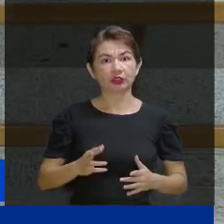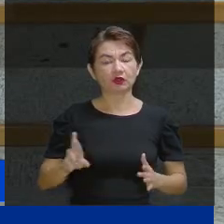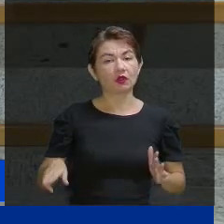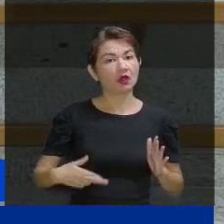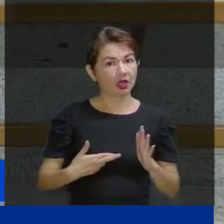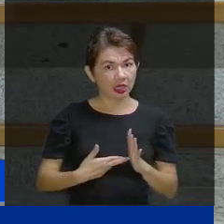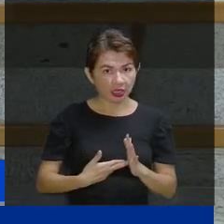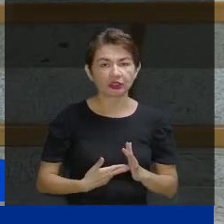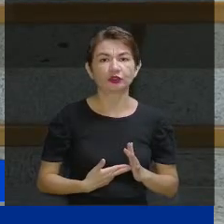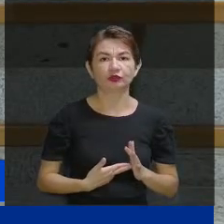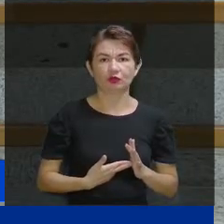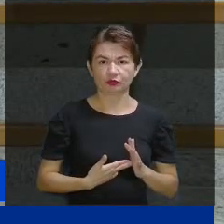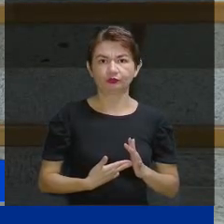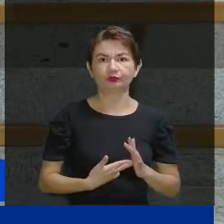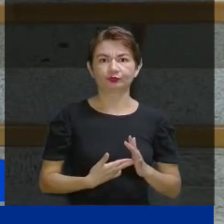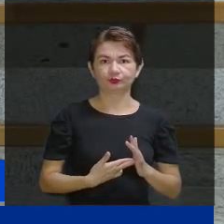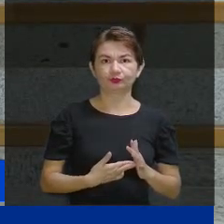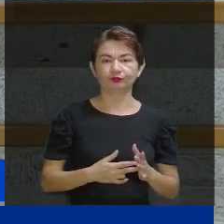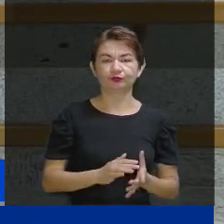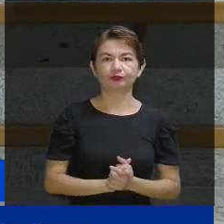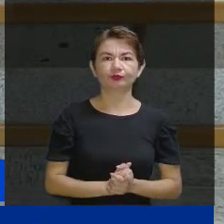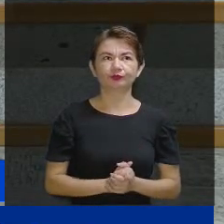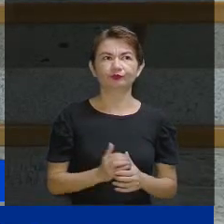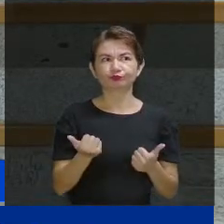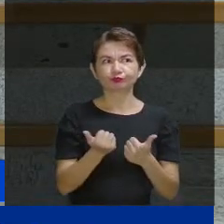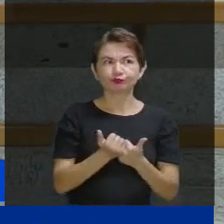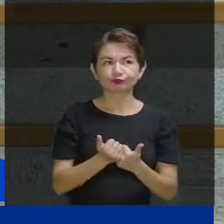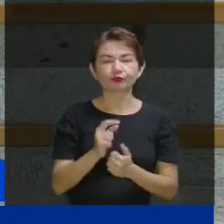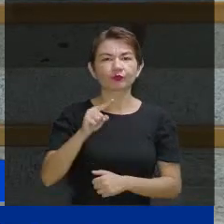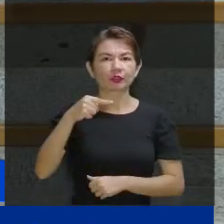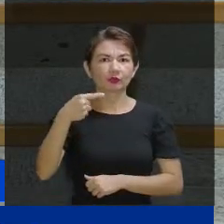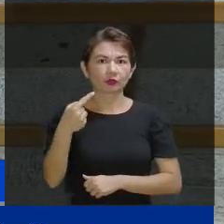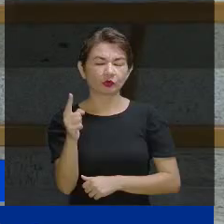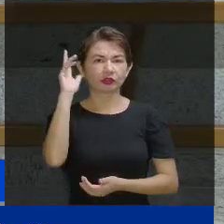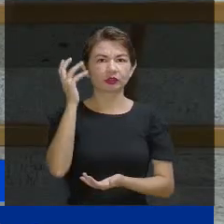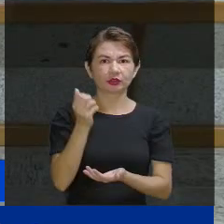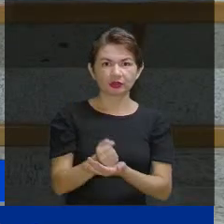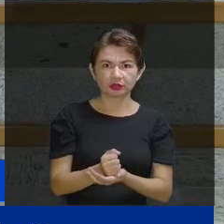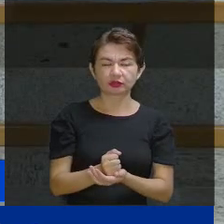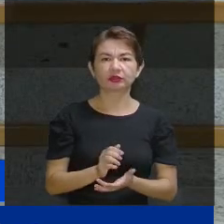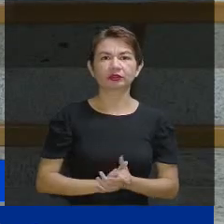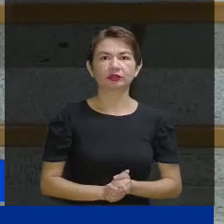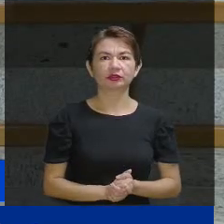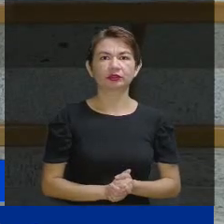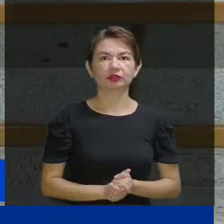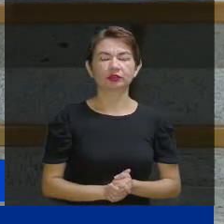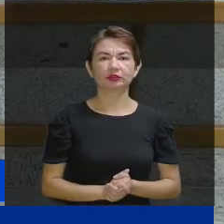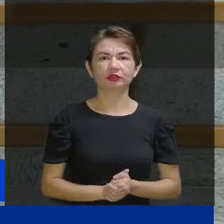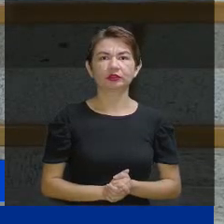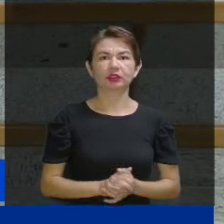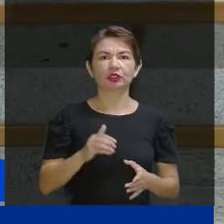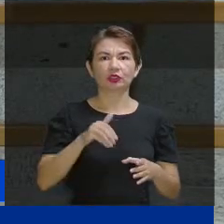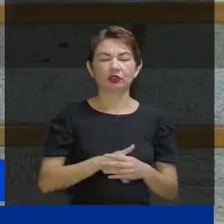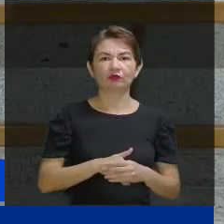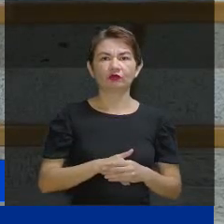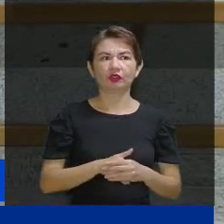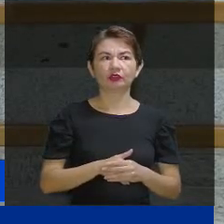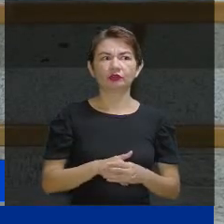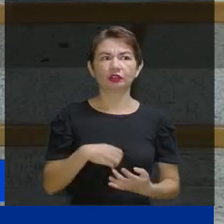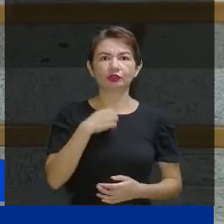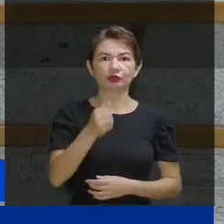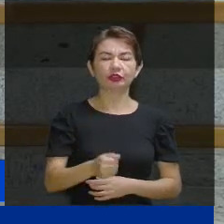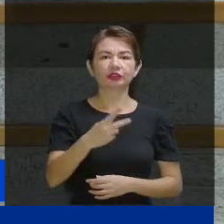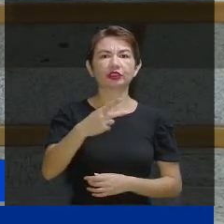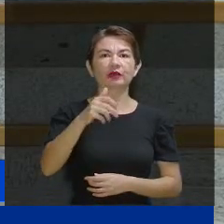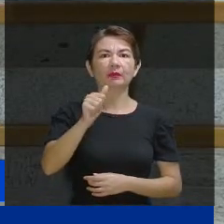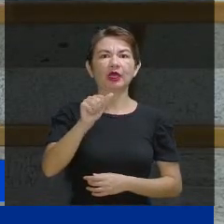relator designado, me parece, depois daquela decisão que o voto da doutora Paula foi a vencedora.